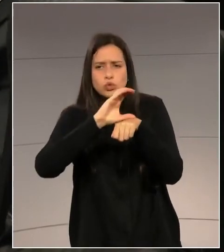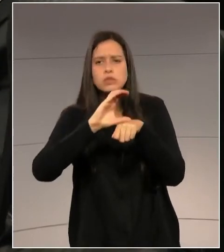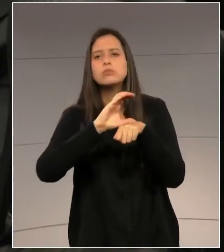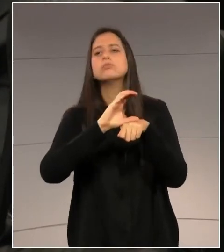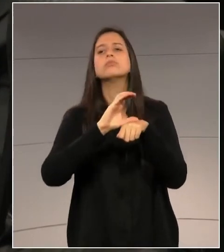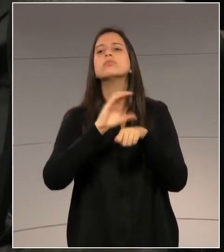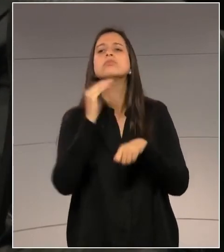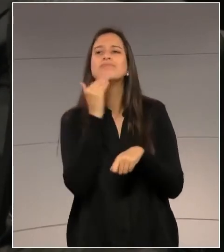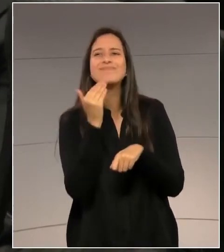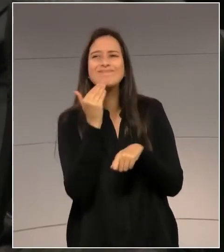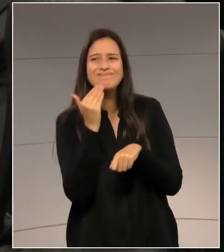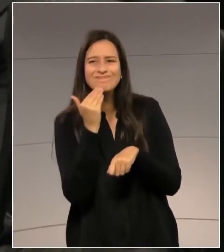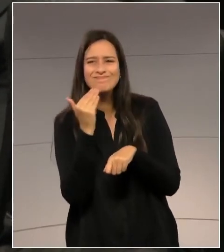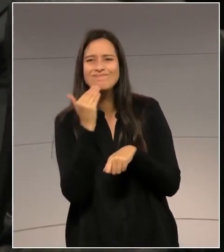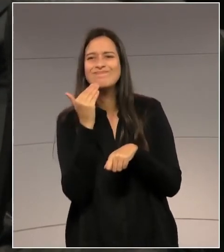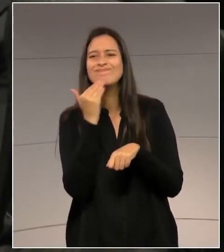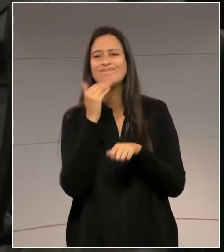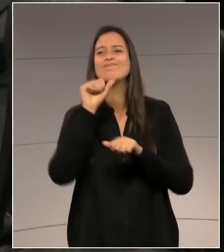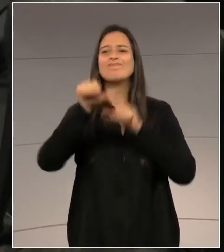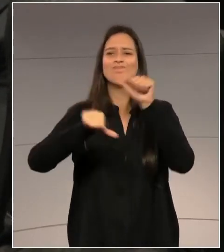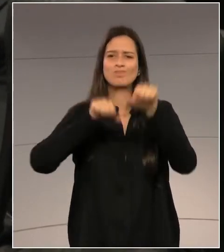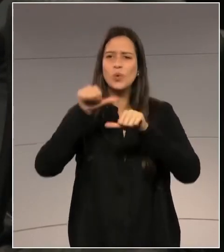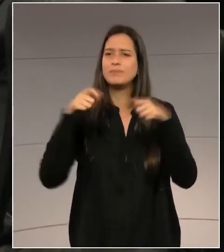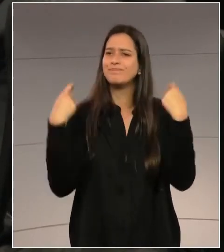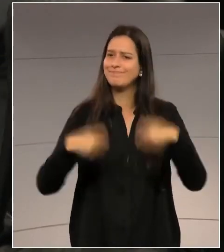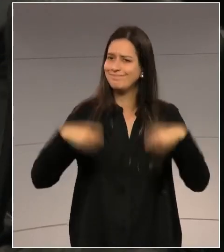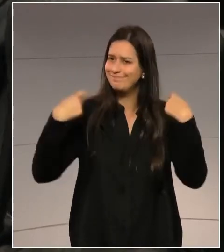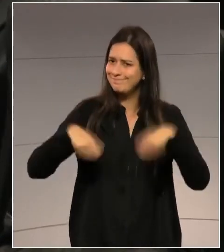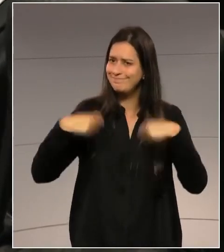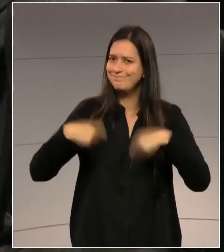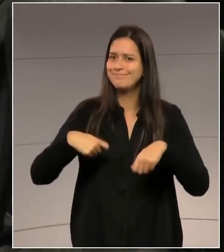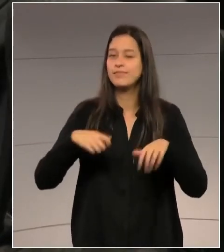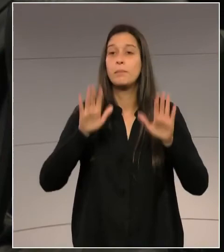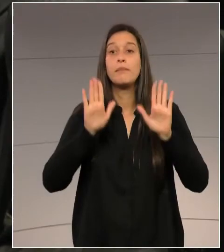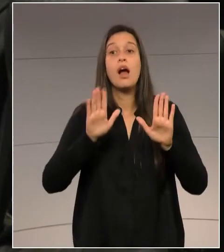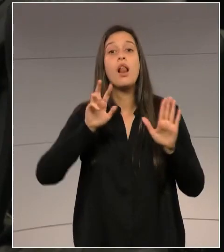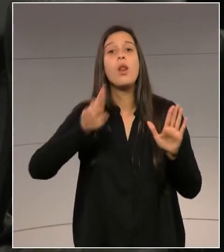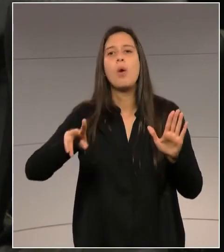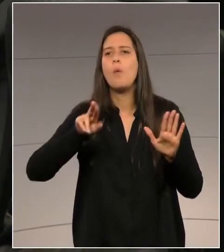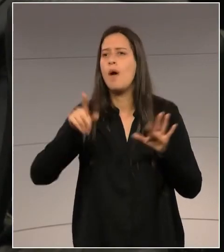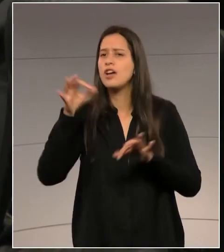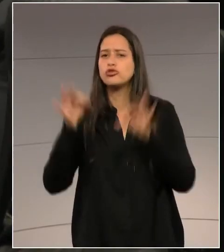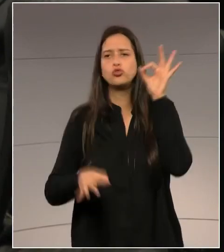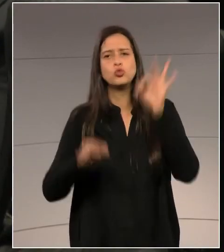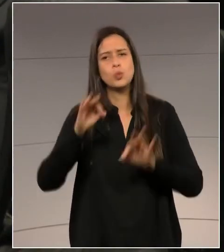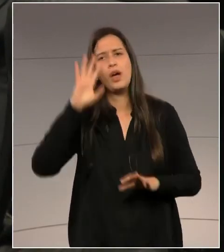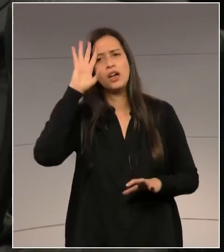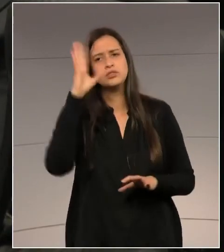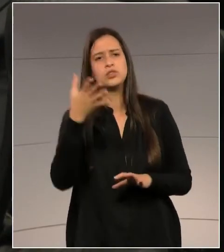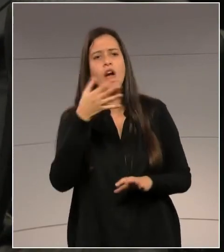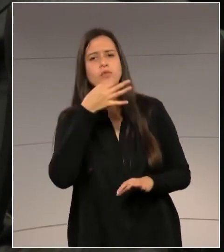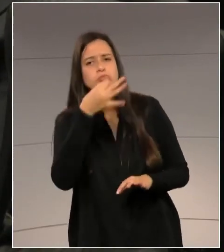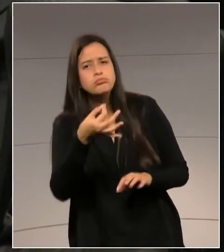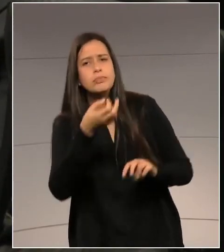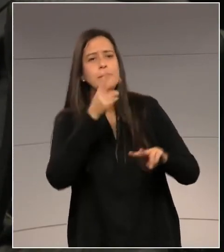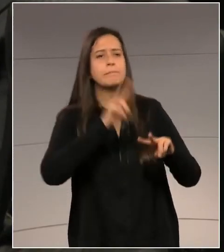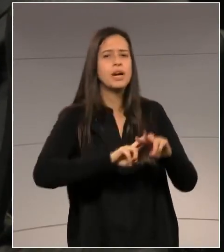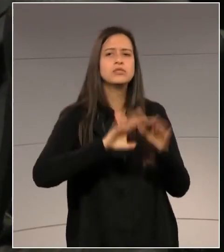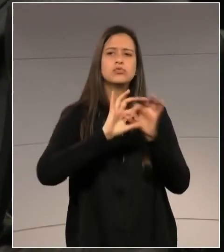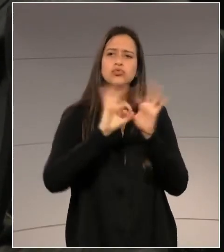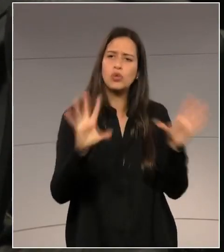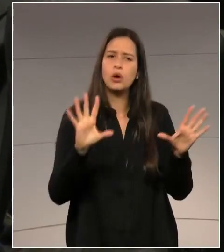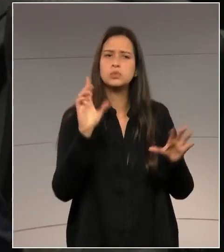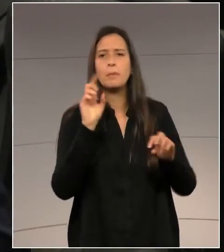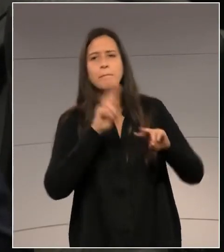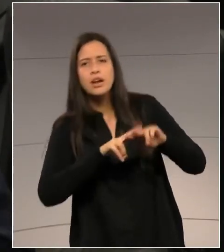que pode prender quem quiser seleciona para aprender aprendi alguns e solta outros agora vale